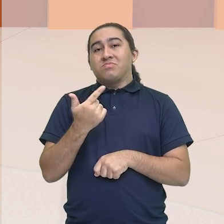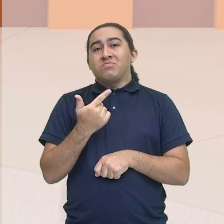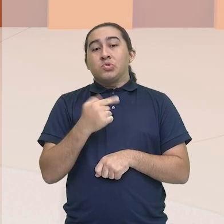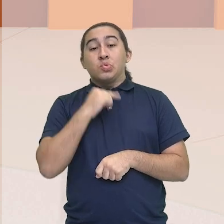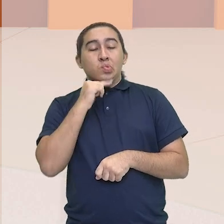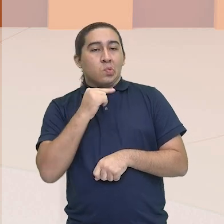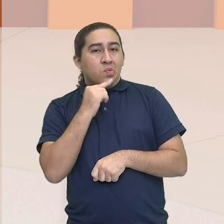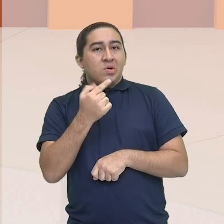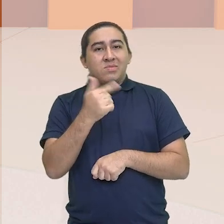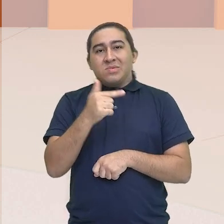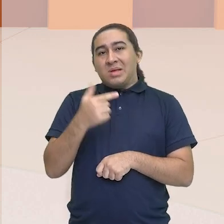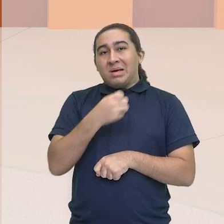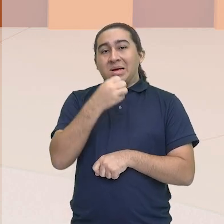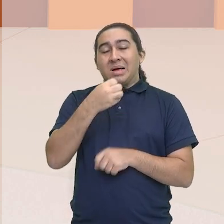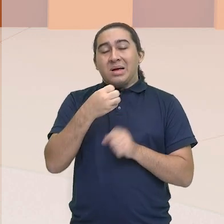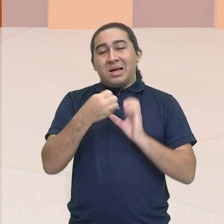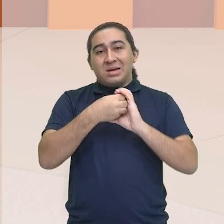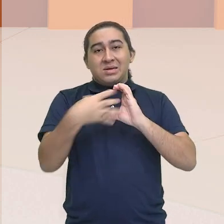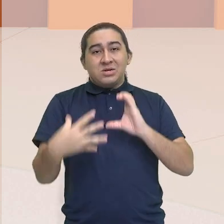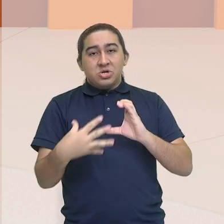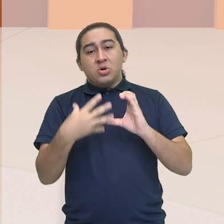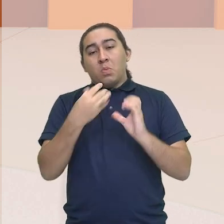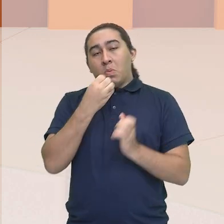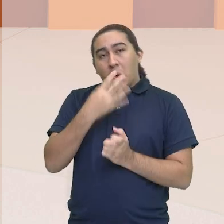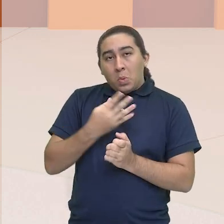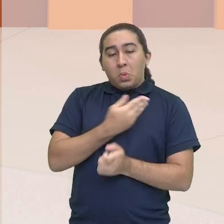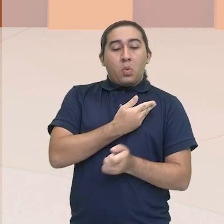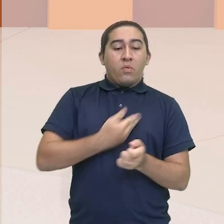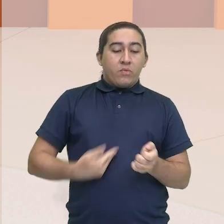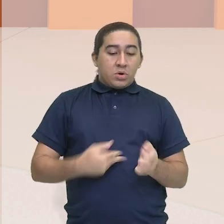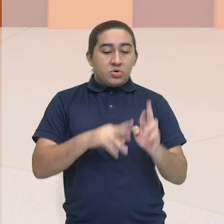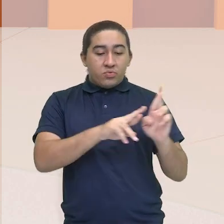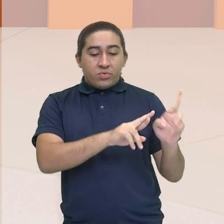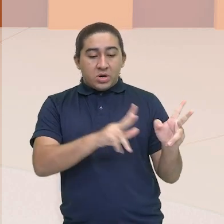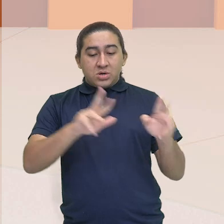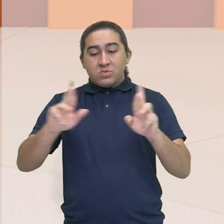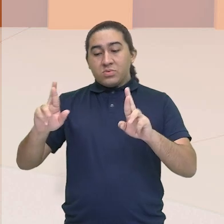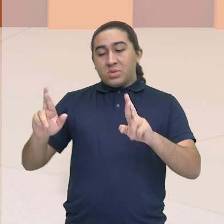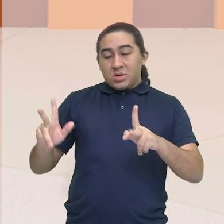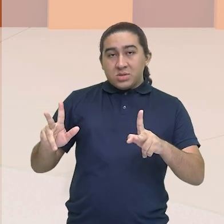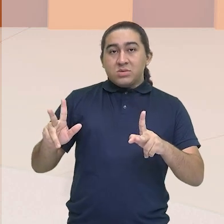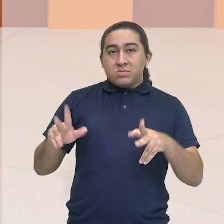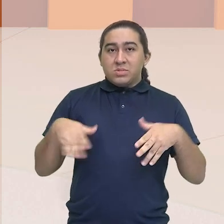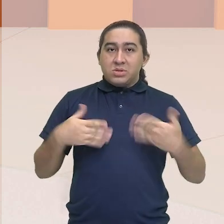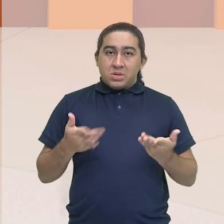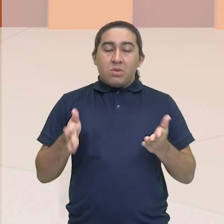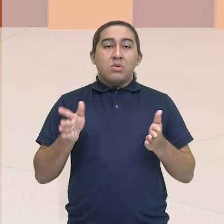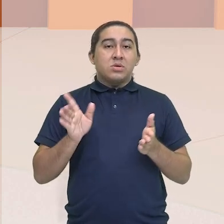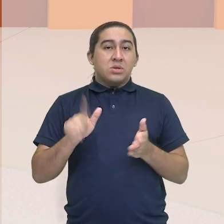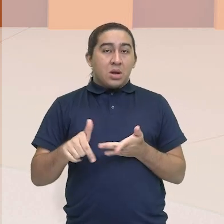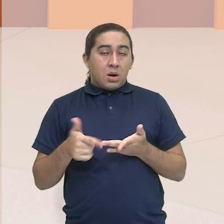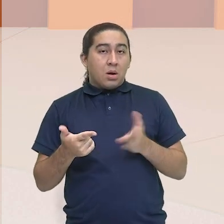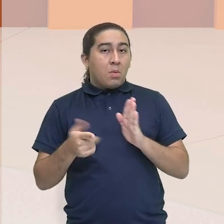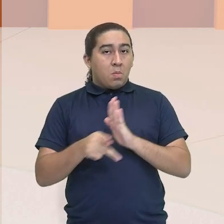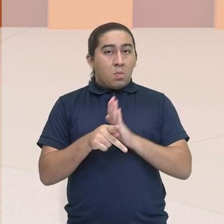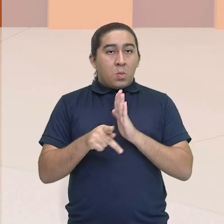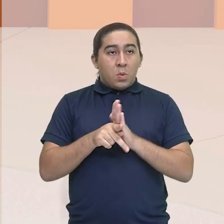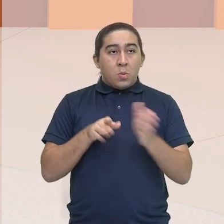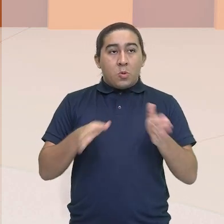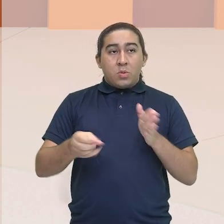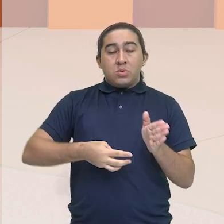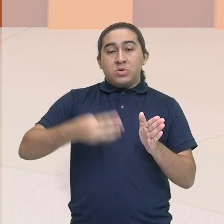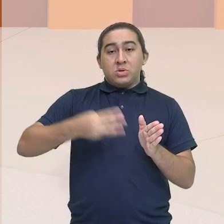Terem características de governo diferentes, terem conflitos entre si. Então, ao longo da unidade 3, a gente